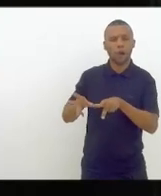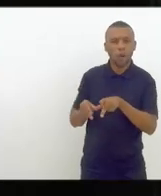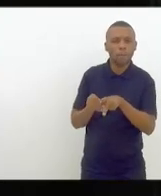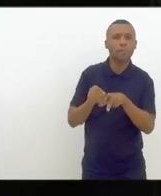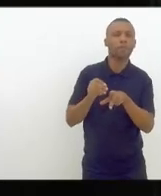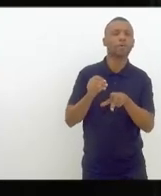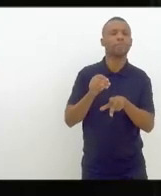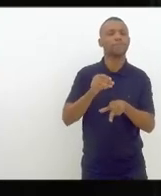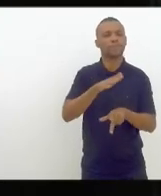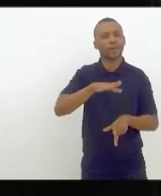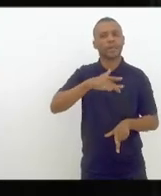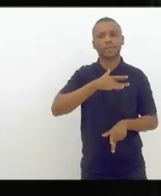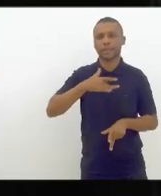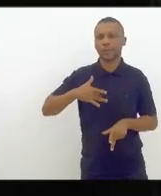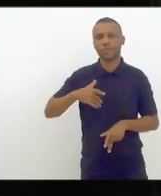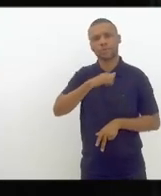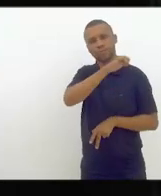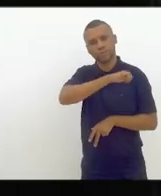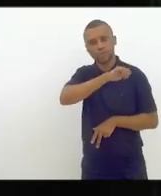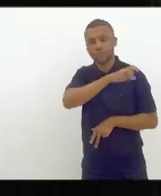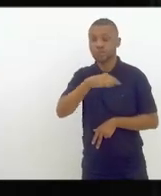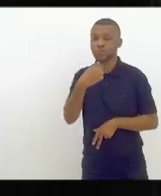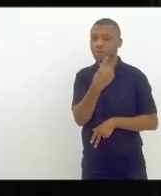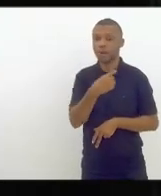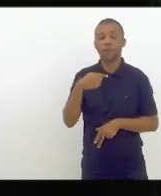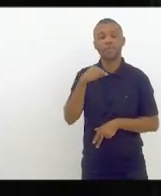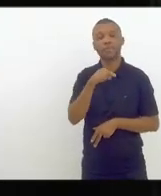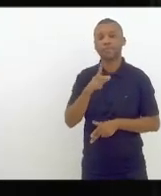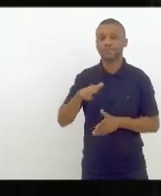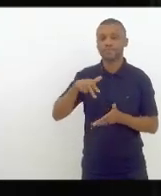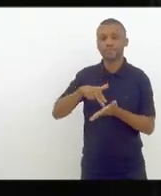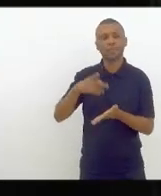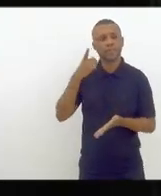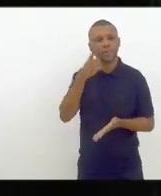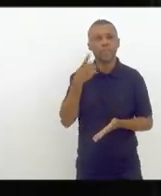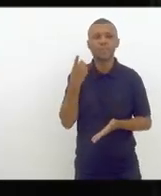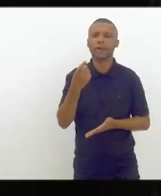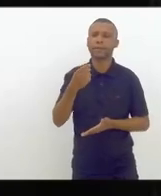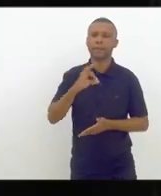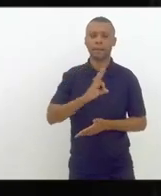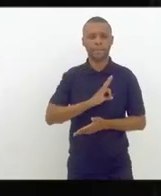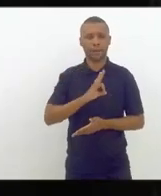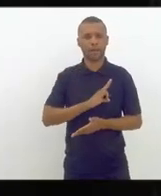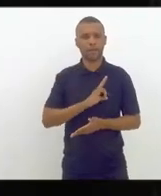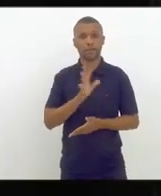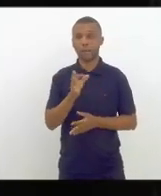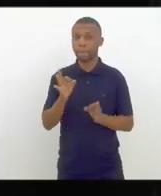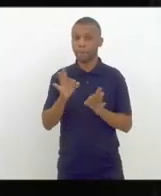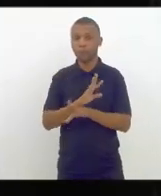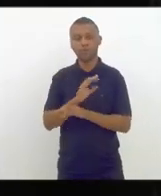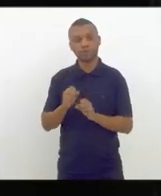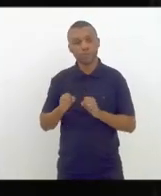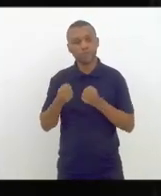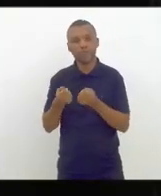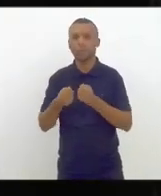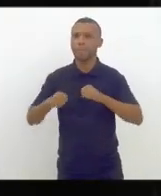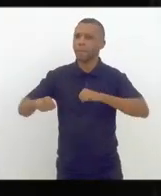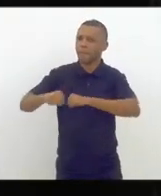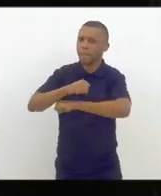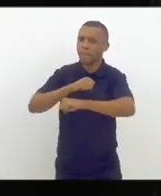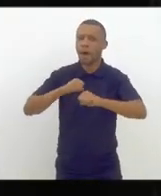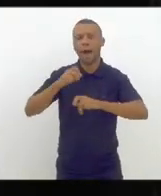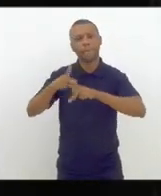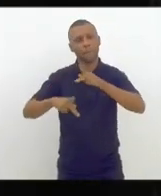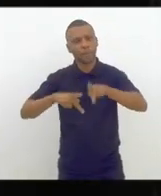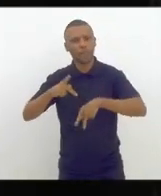no estado do Rio de Janeiro. E nós estivemos aqui, deputada Marta Rocha, prontamente defendendo a população